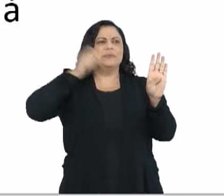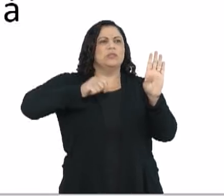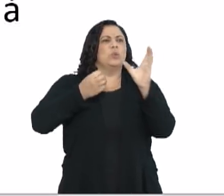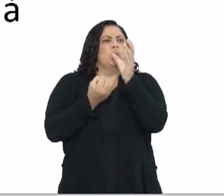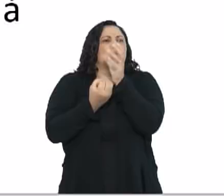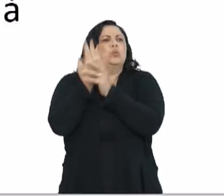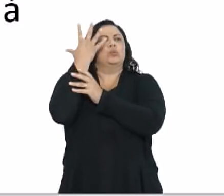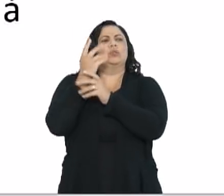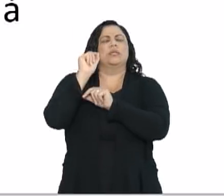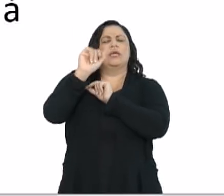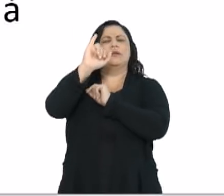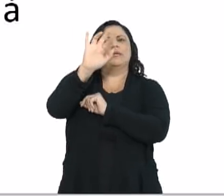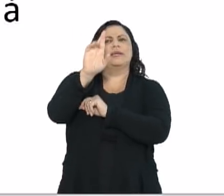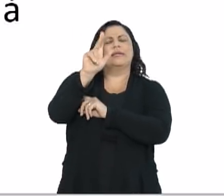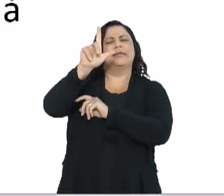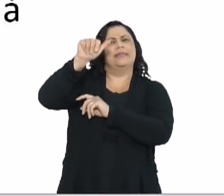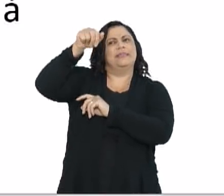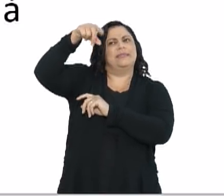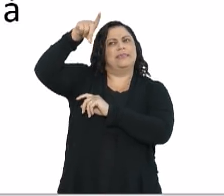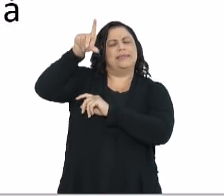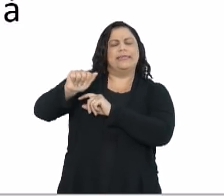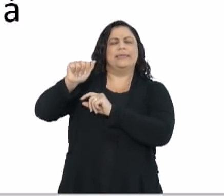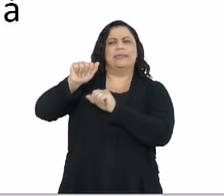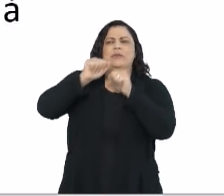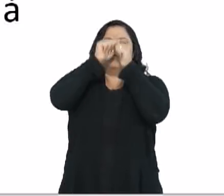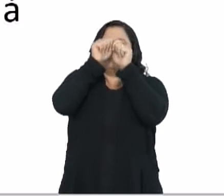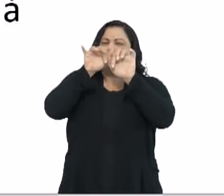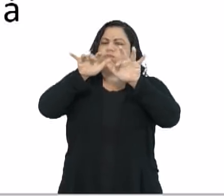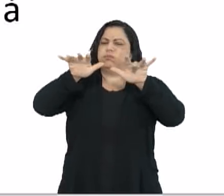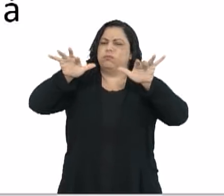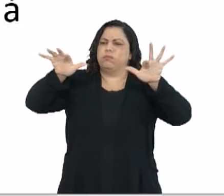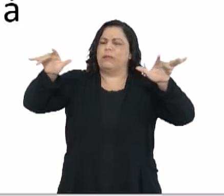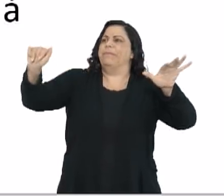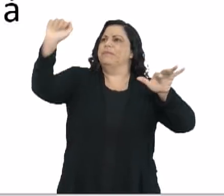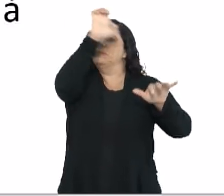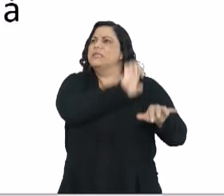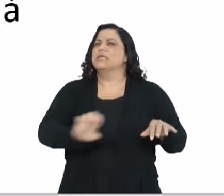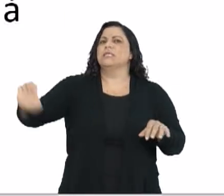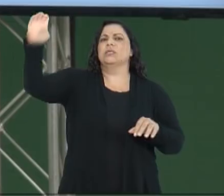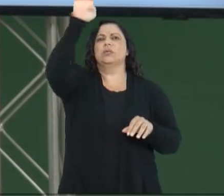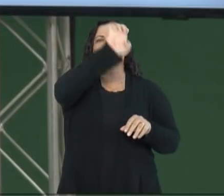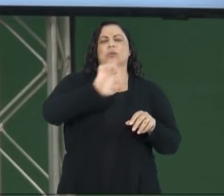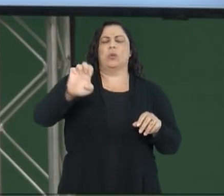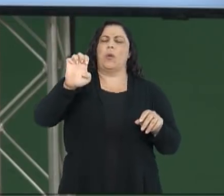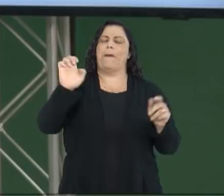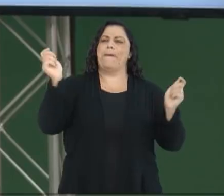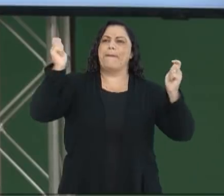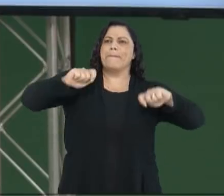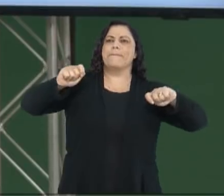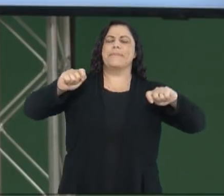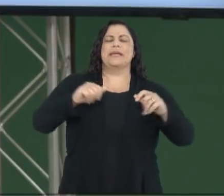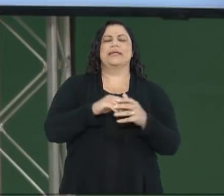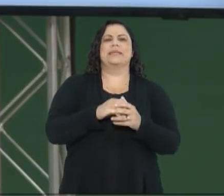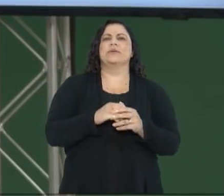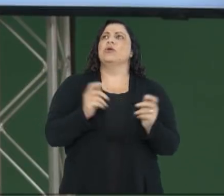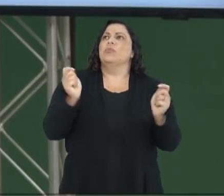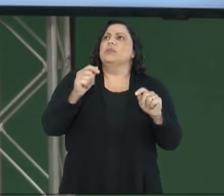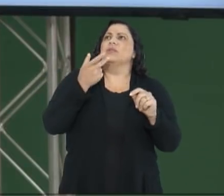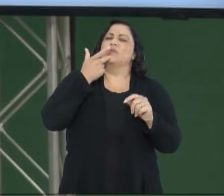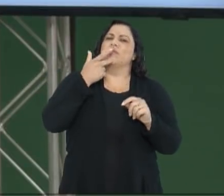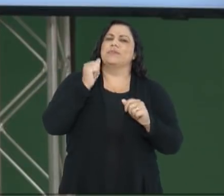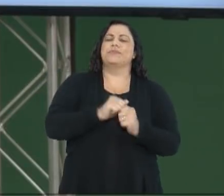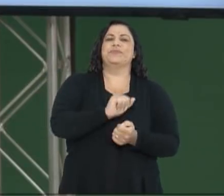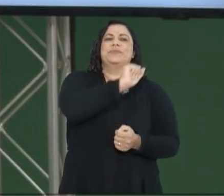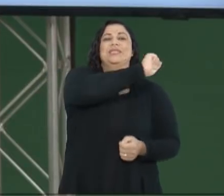se espalharam pela Europa, desde a Península Ibérica até a Península da Anatólia. Então, nós podemos dizer que de leste